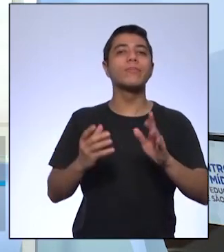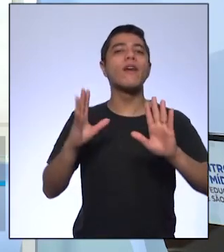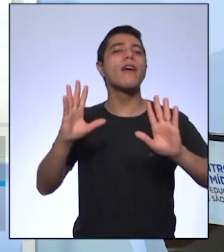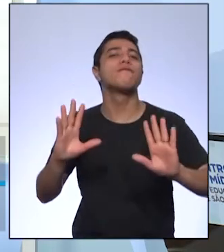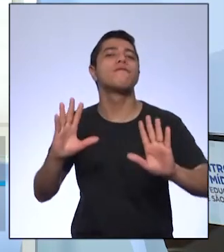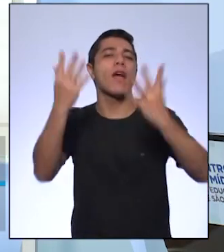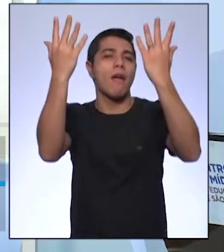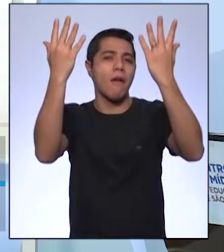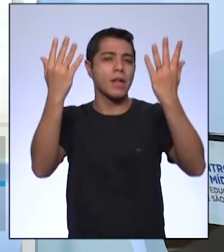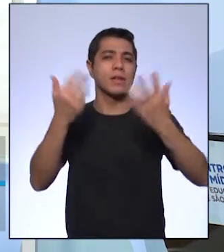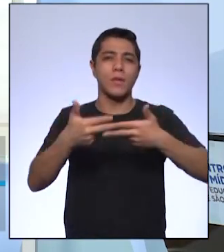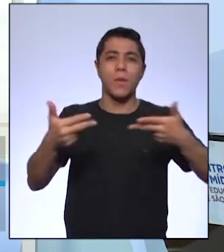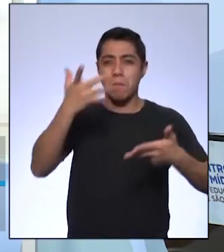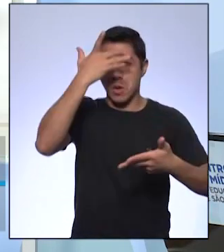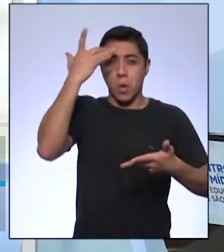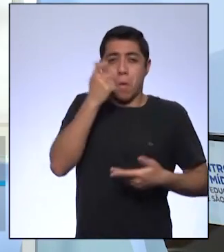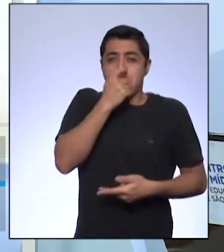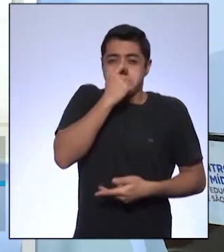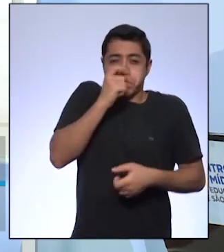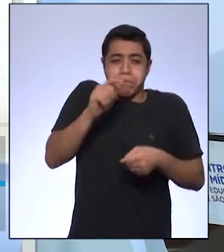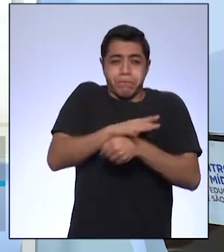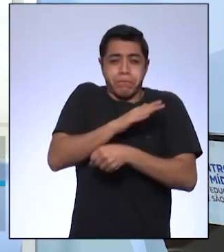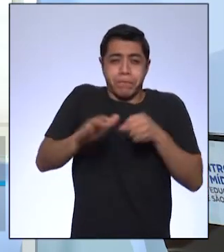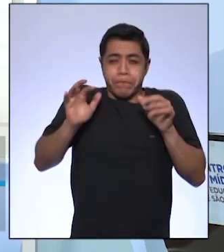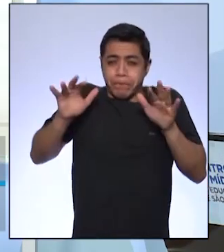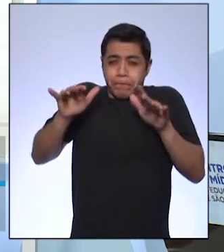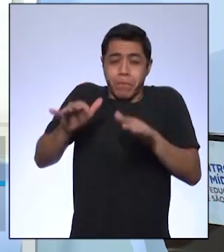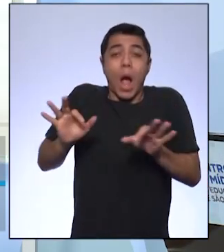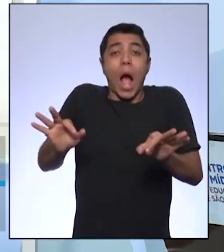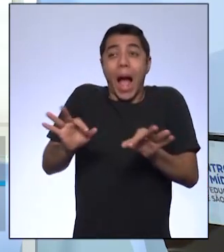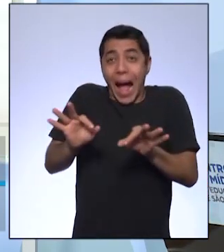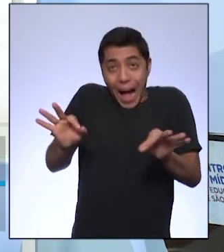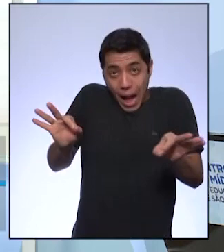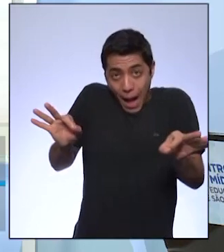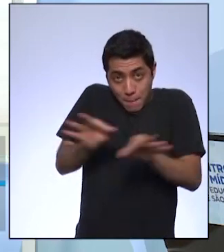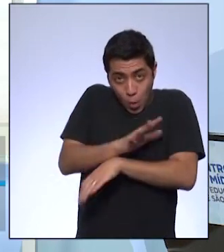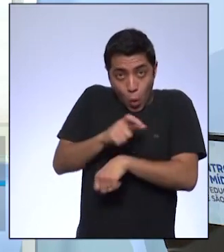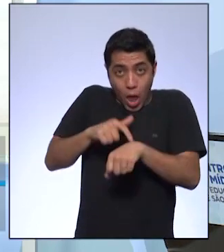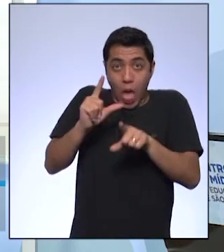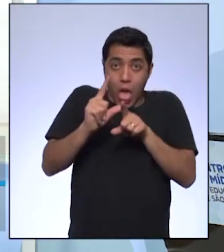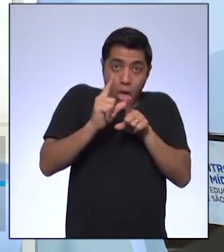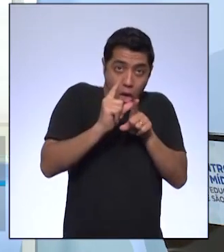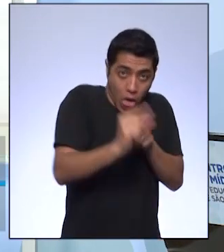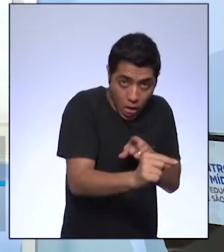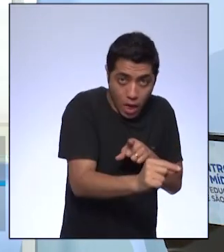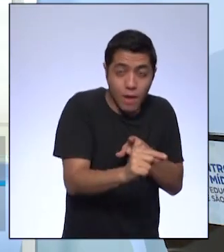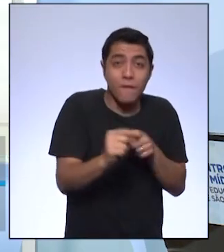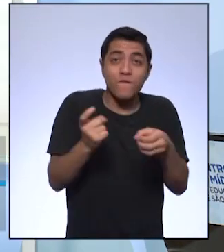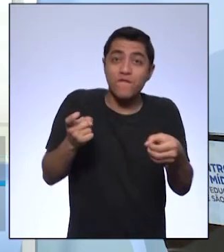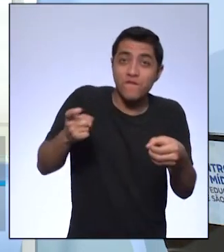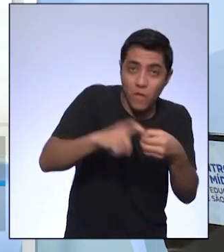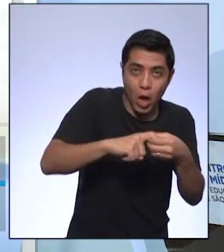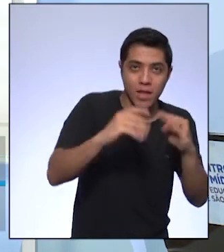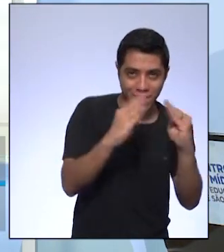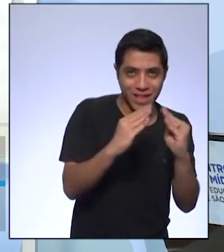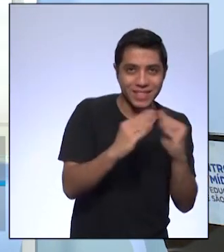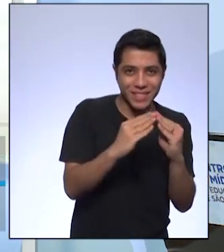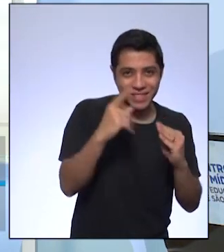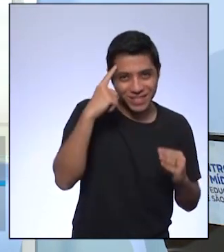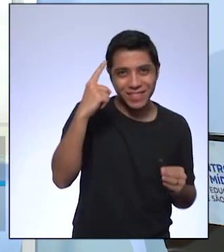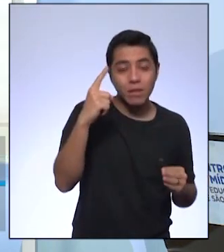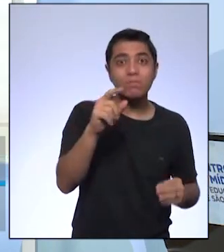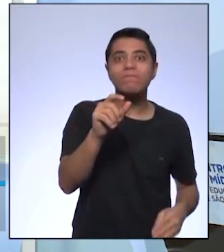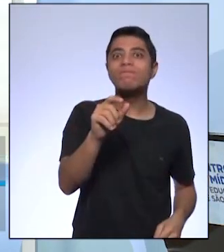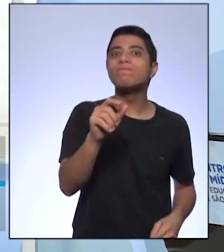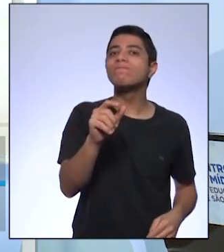uma festa, qualquer coisa assim, aquele momento ali, as viagens para você retornar para casa, e é um método seguro, eles